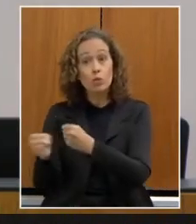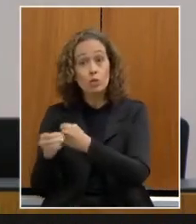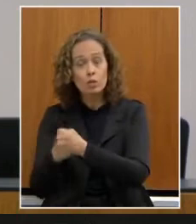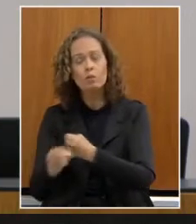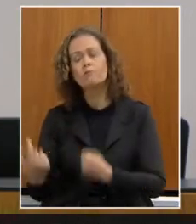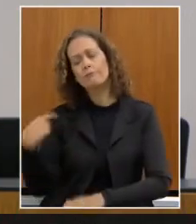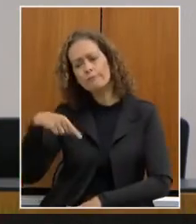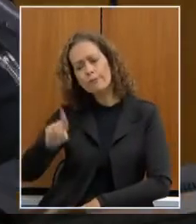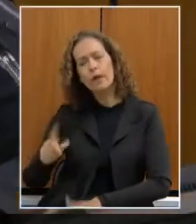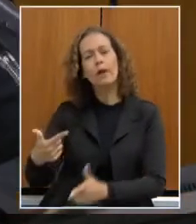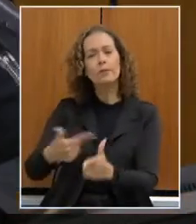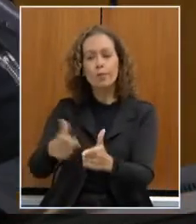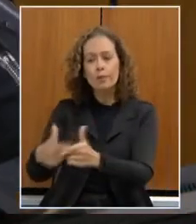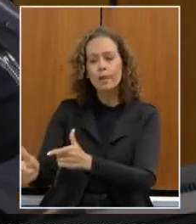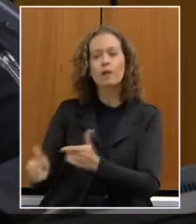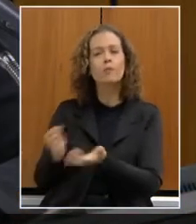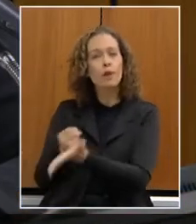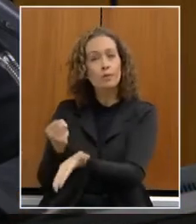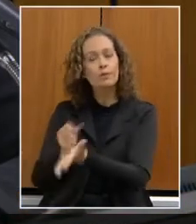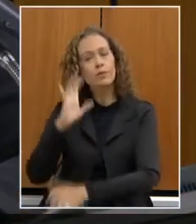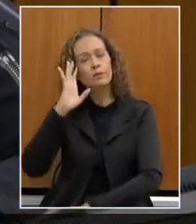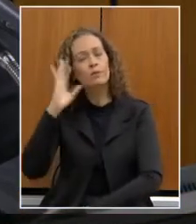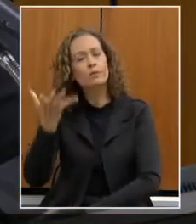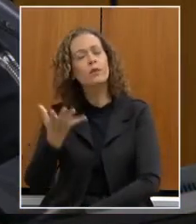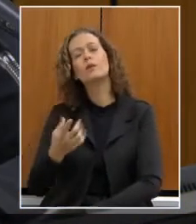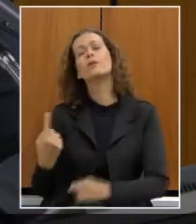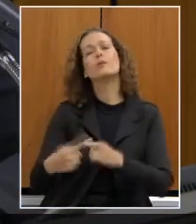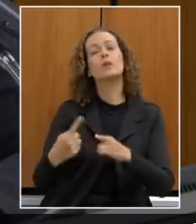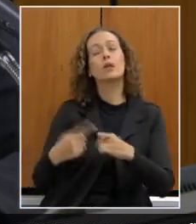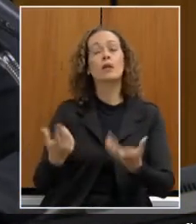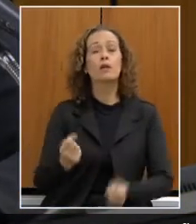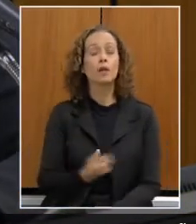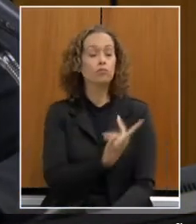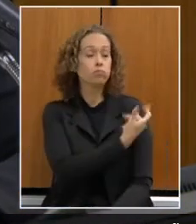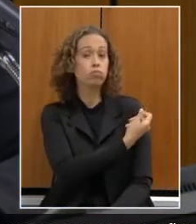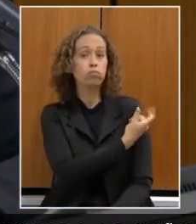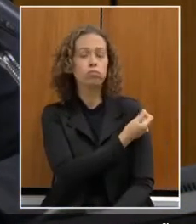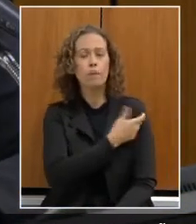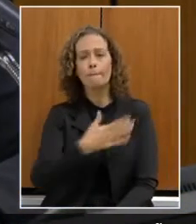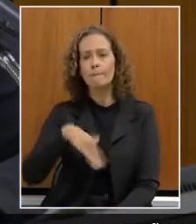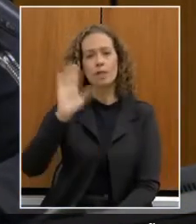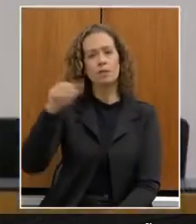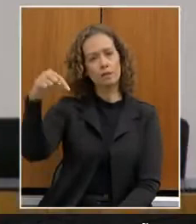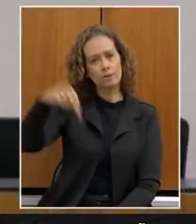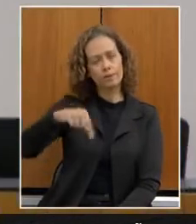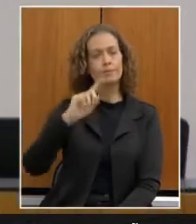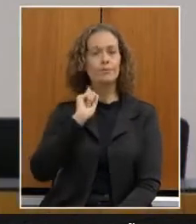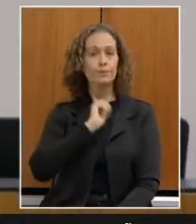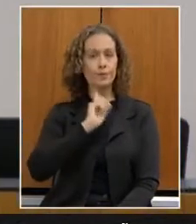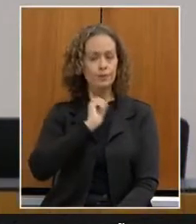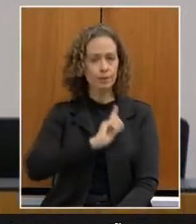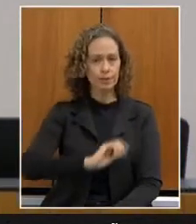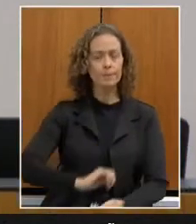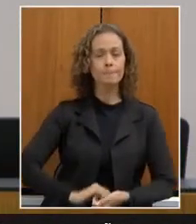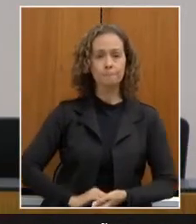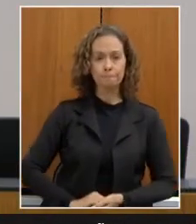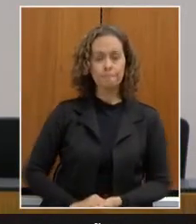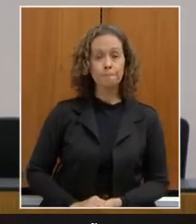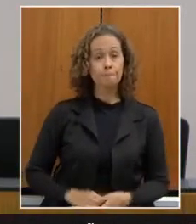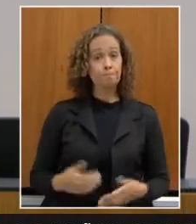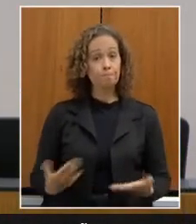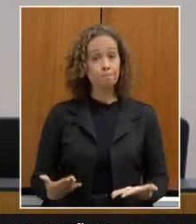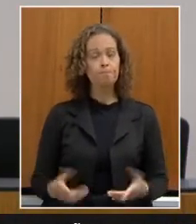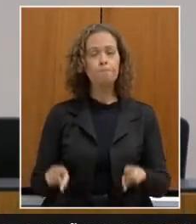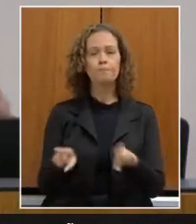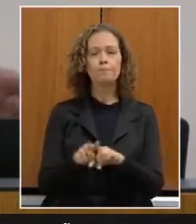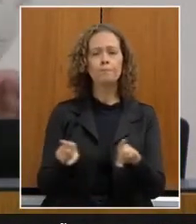para que a gente possa, então, aumentar no número de vacinação aqui em Minas Gerais. Eu vou procurar também